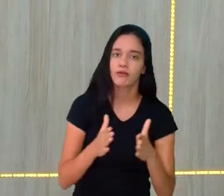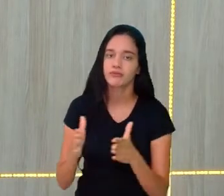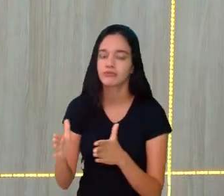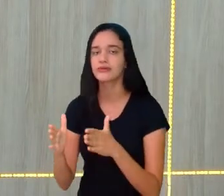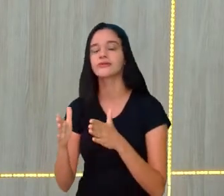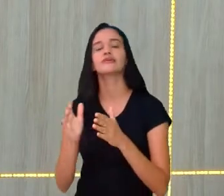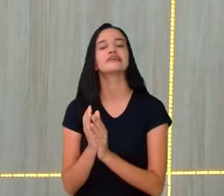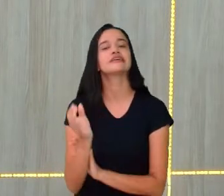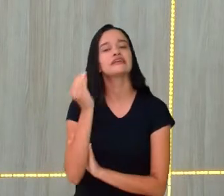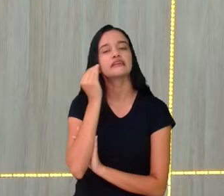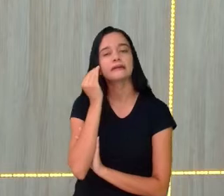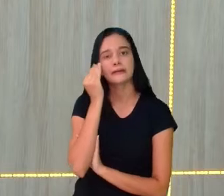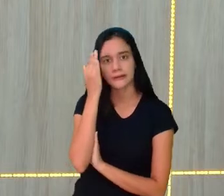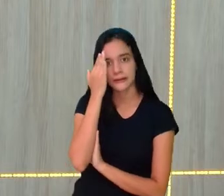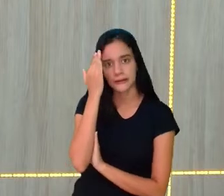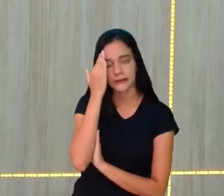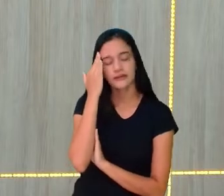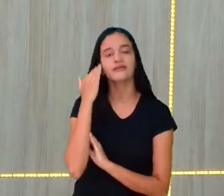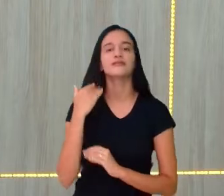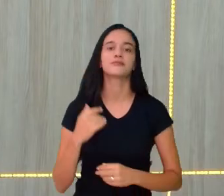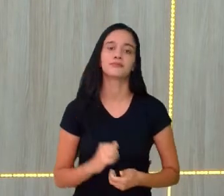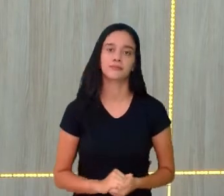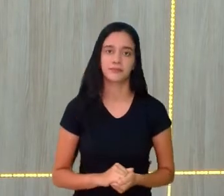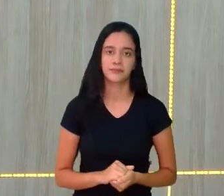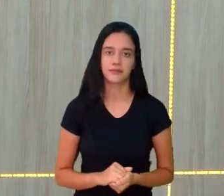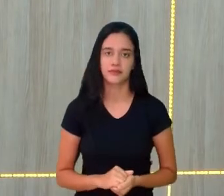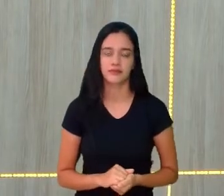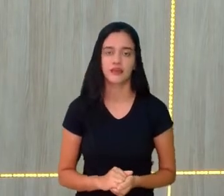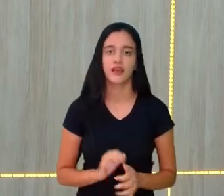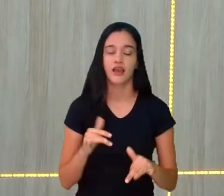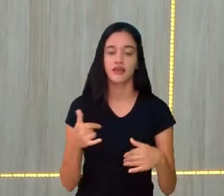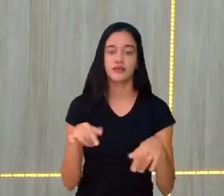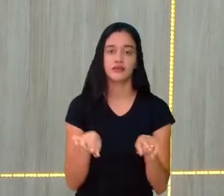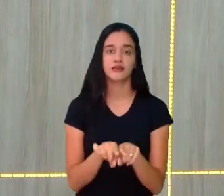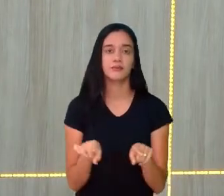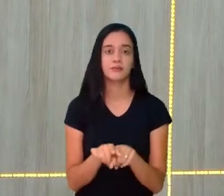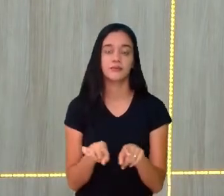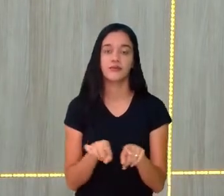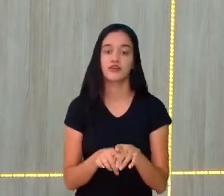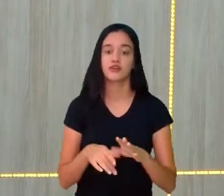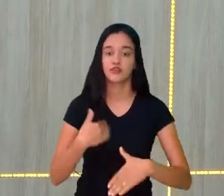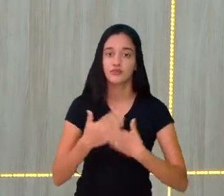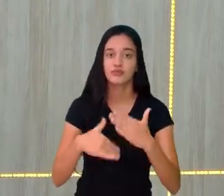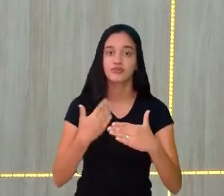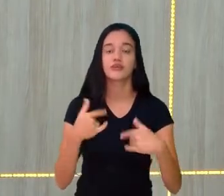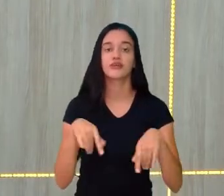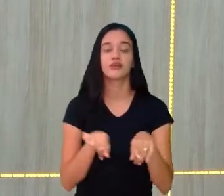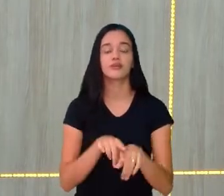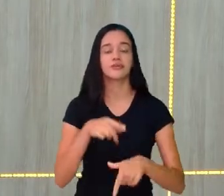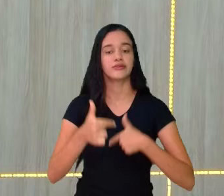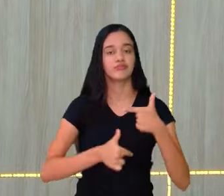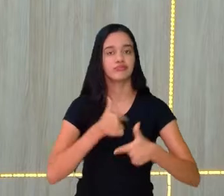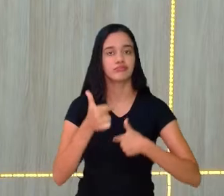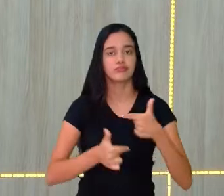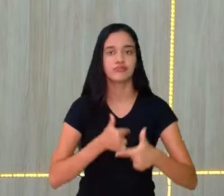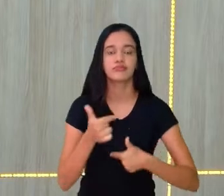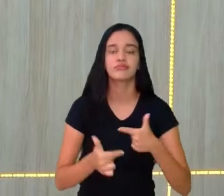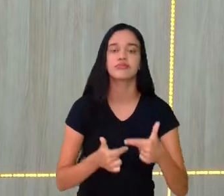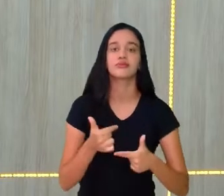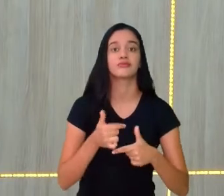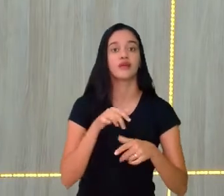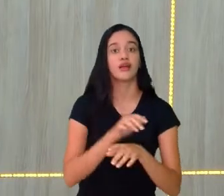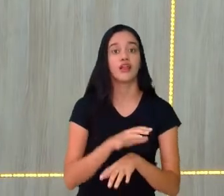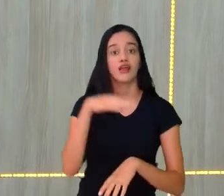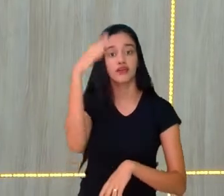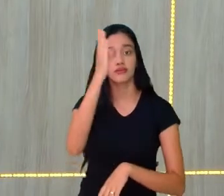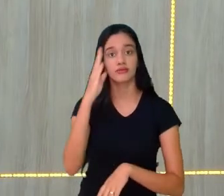colonização. Vamos tentar entender isso ao longo do ano, ok? O crescimento atual do setor de serviços na economia local, regional e